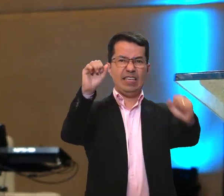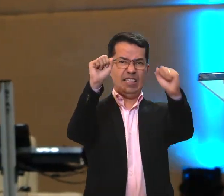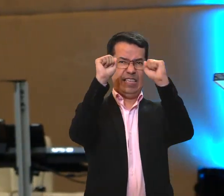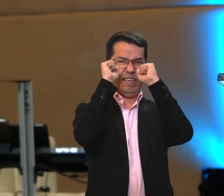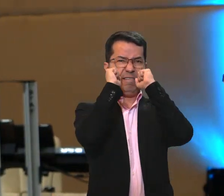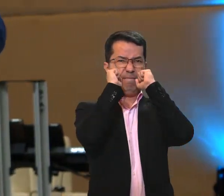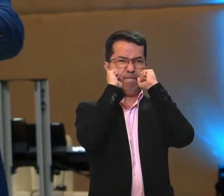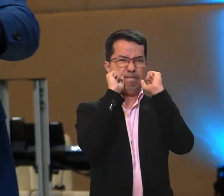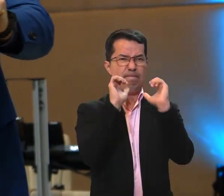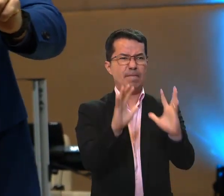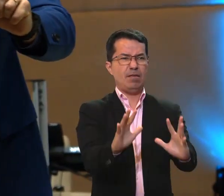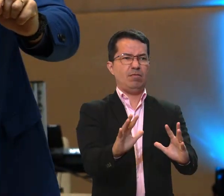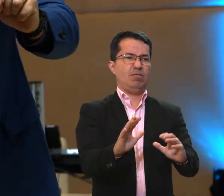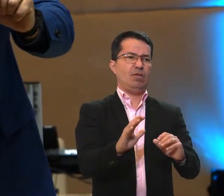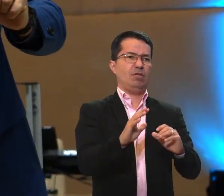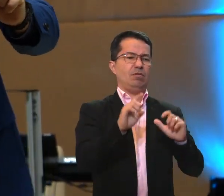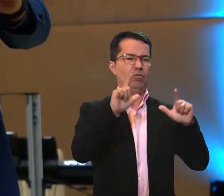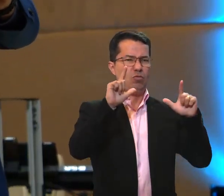a terra.